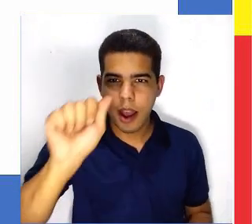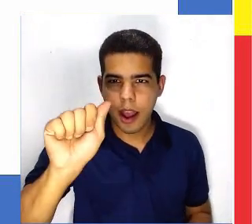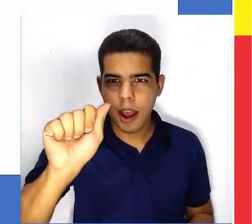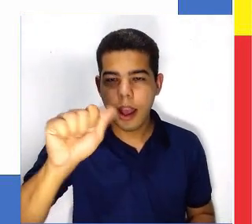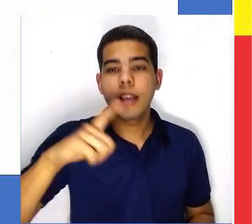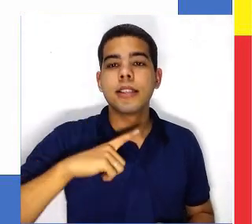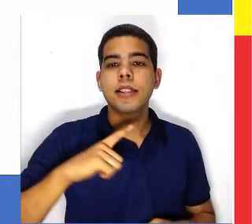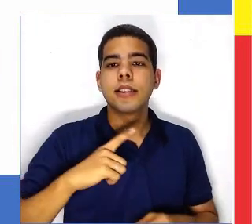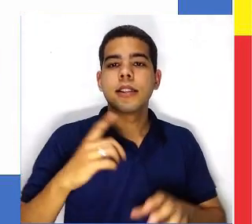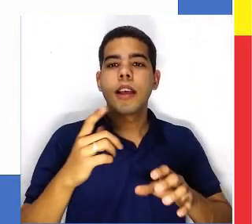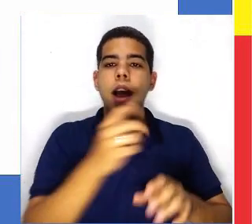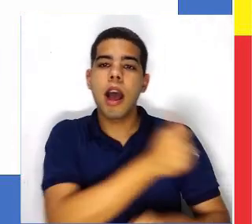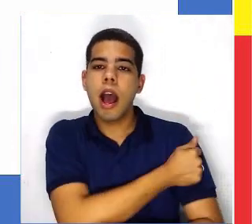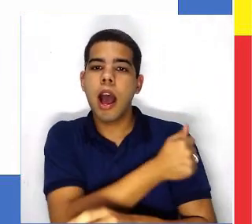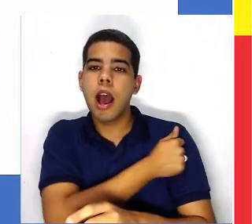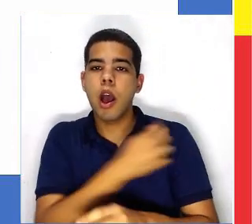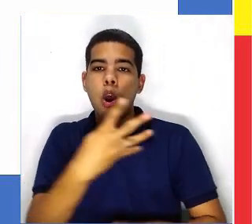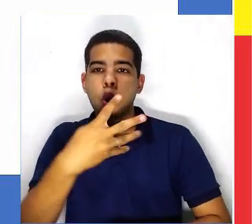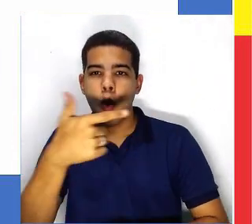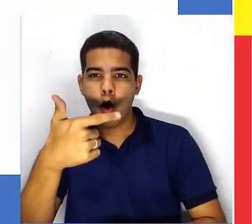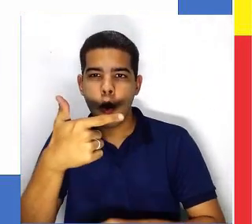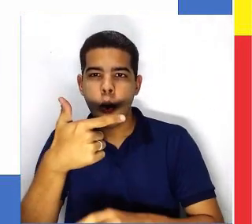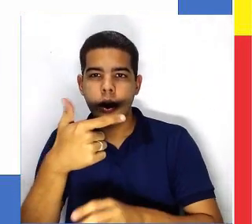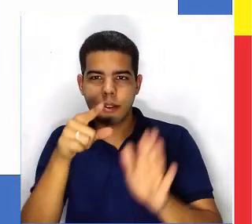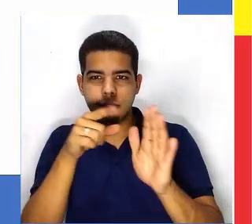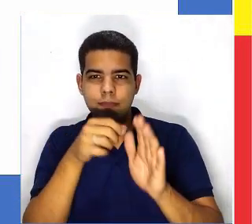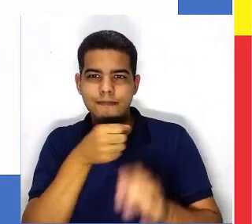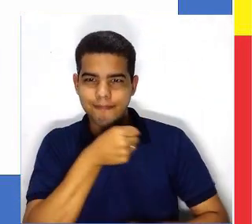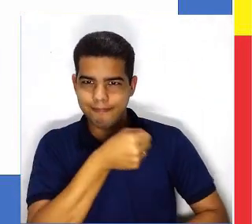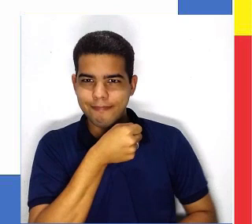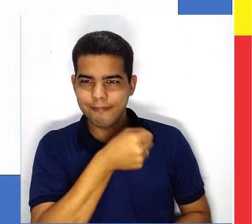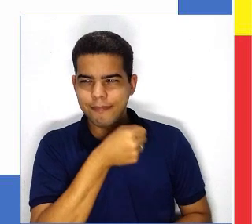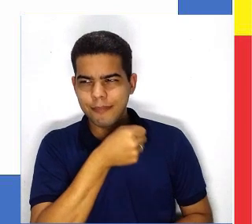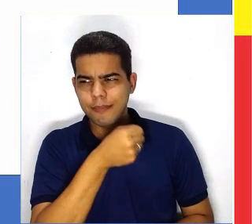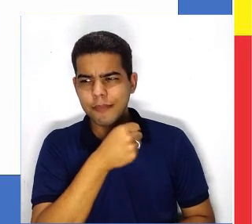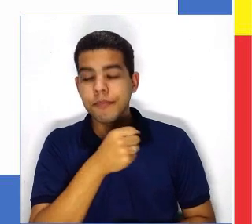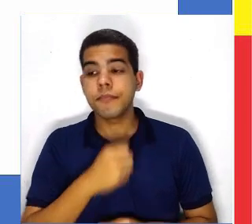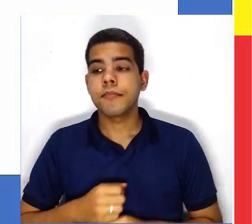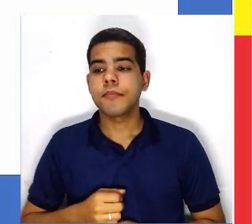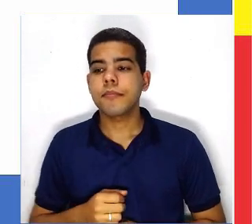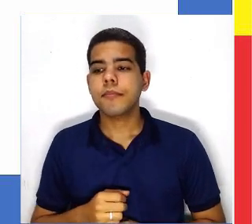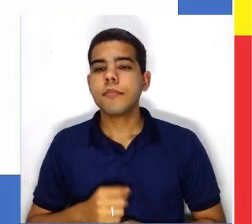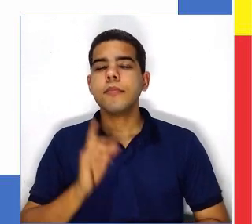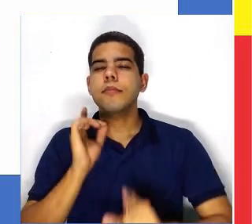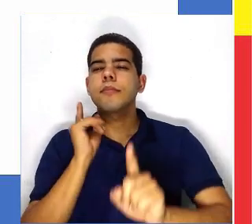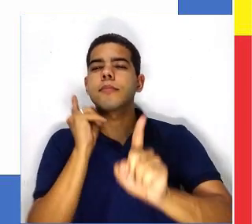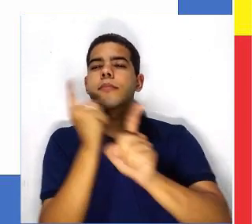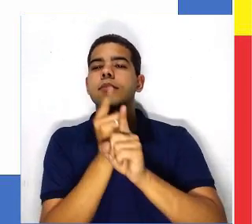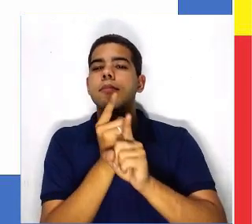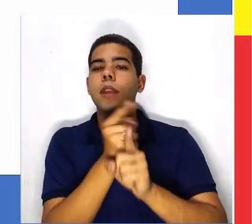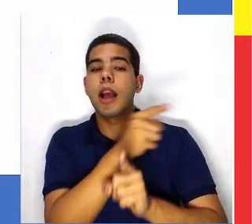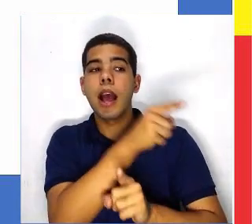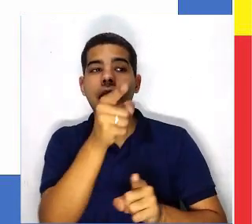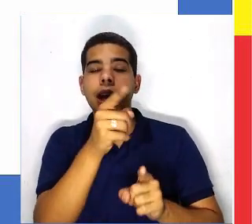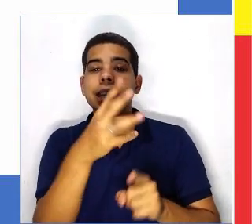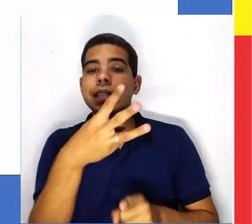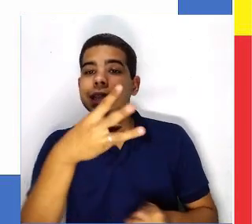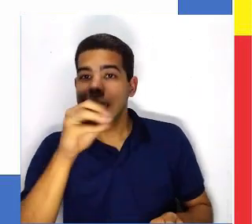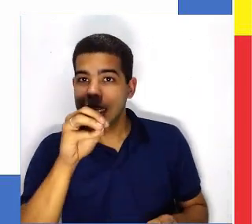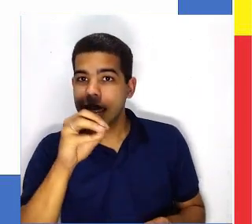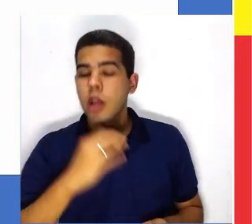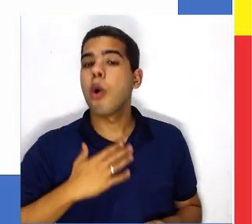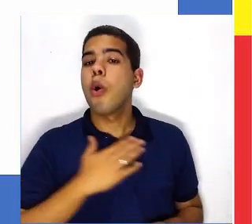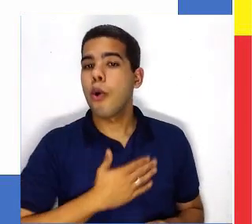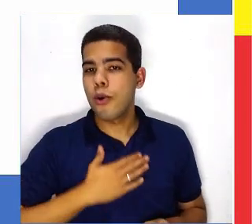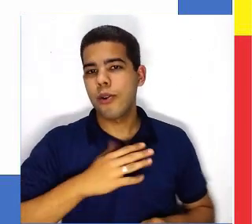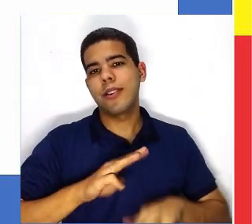com 42 alunos entrevistados, após a análise dos dados coletados, descobrimos que 30 alunos gostam